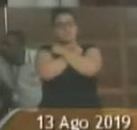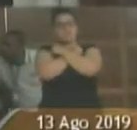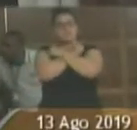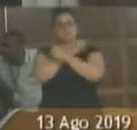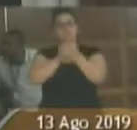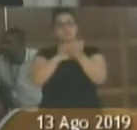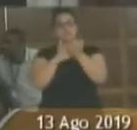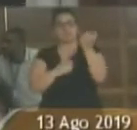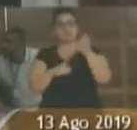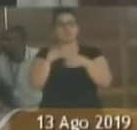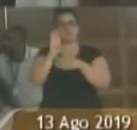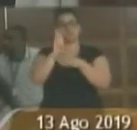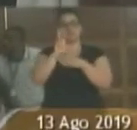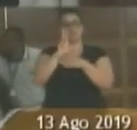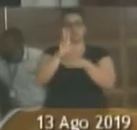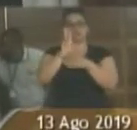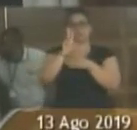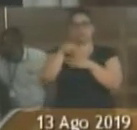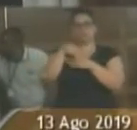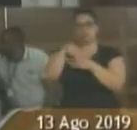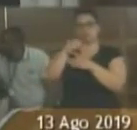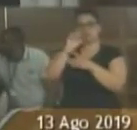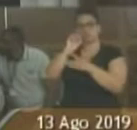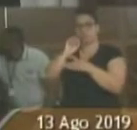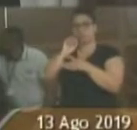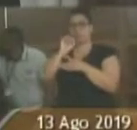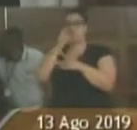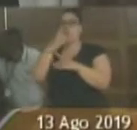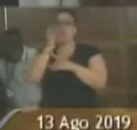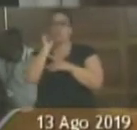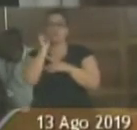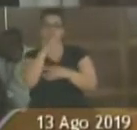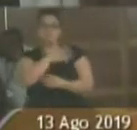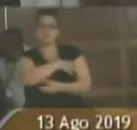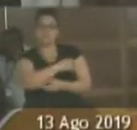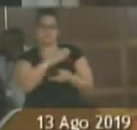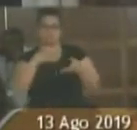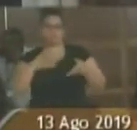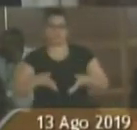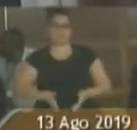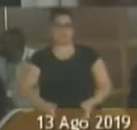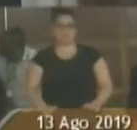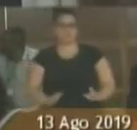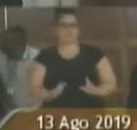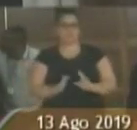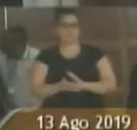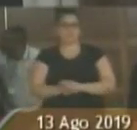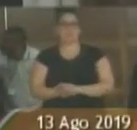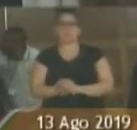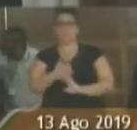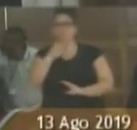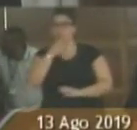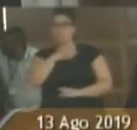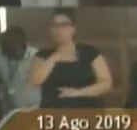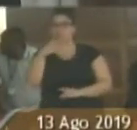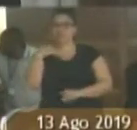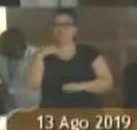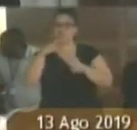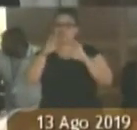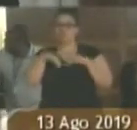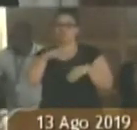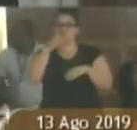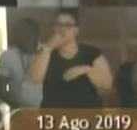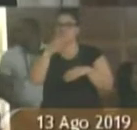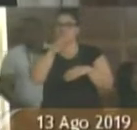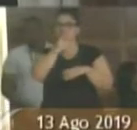assessor Bruno, né, que é pai, foi pai ontem. Um moleque lá saudável, bonito, que Deus o abençoe e dê